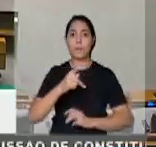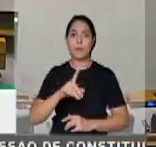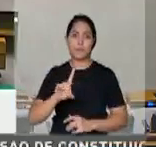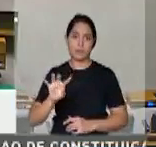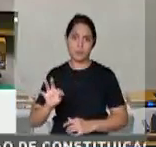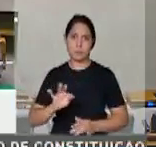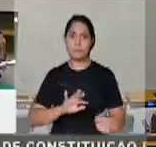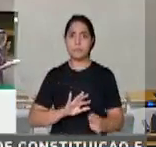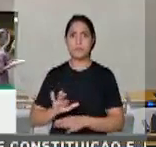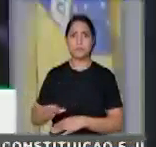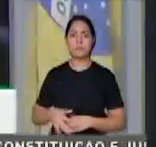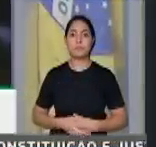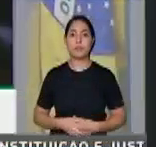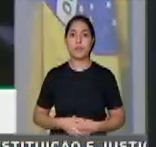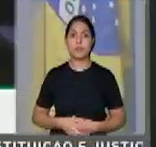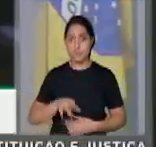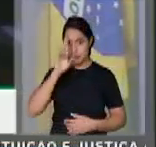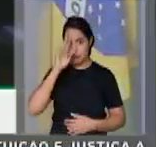Presidente,